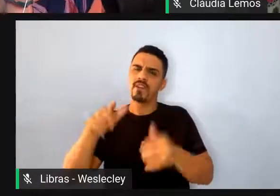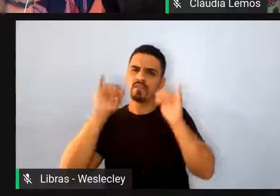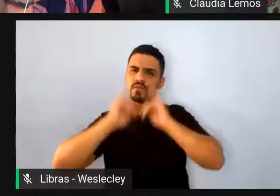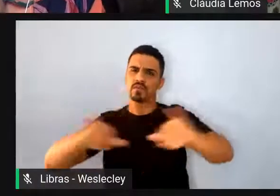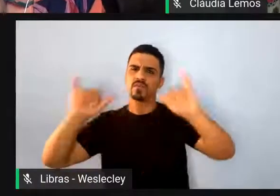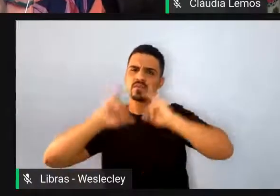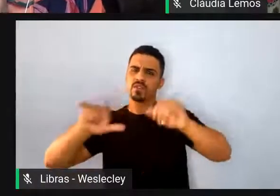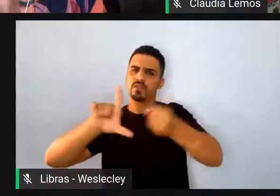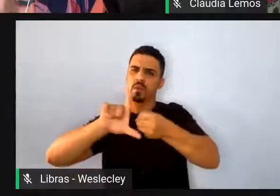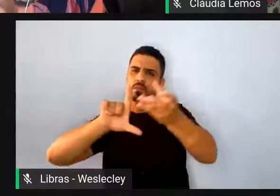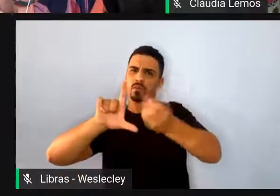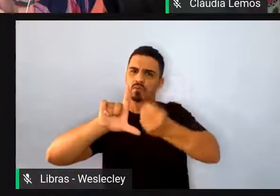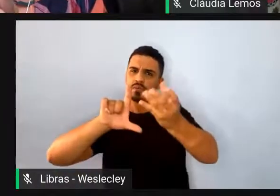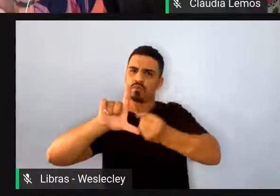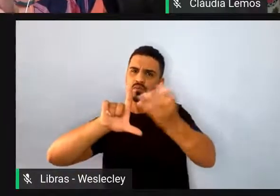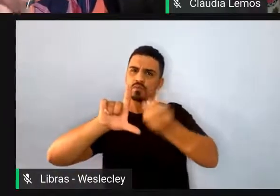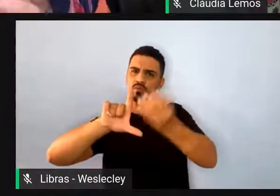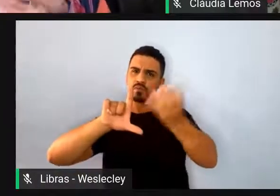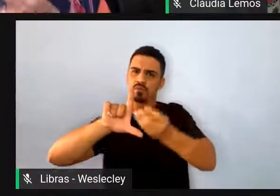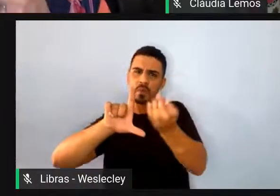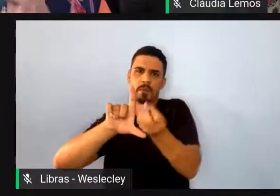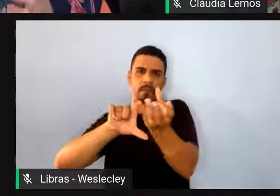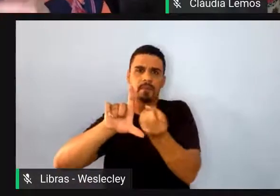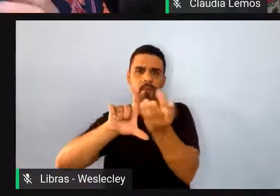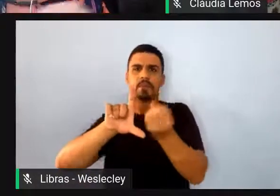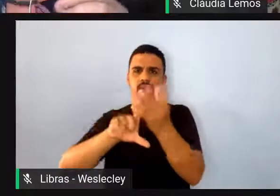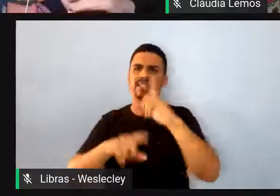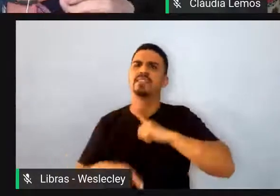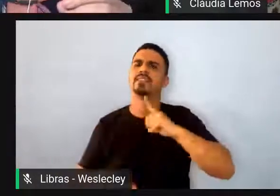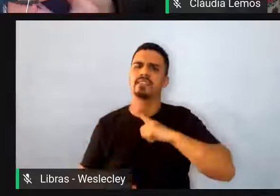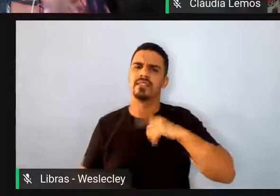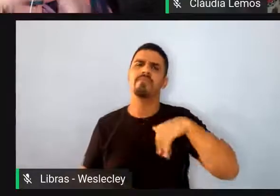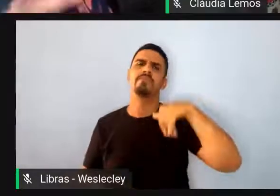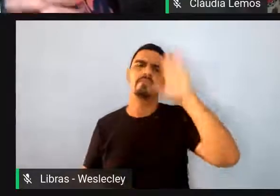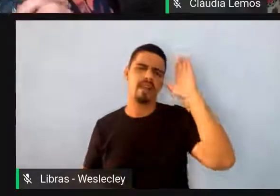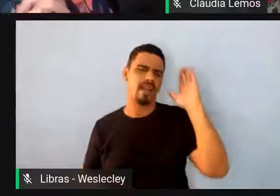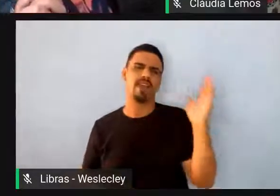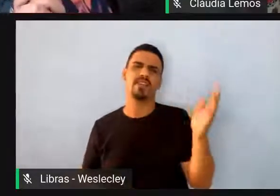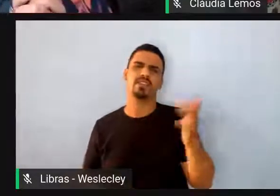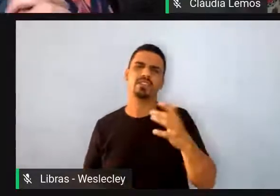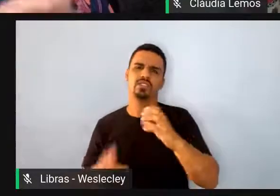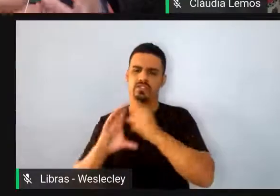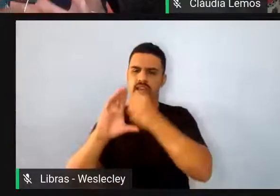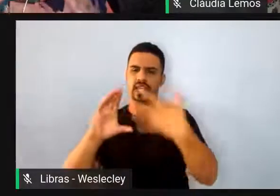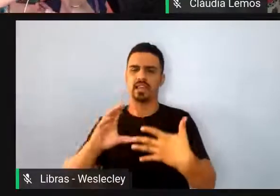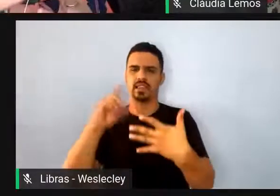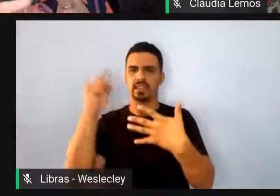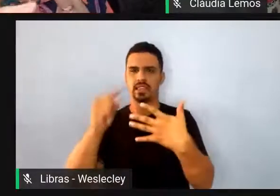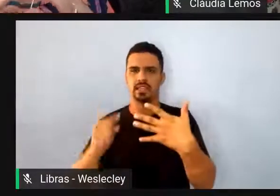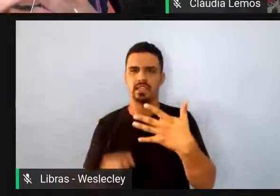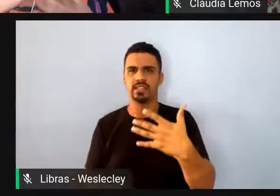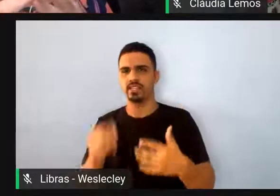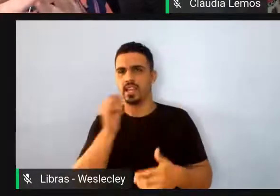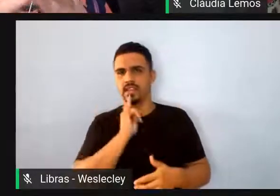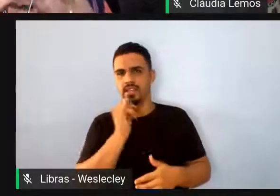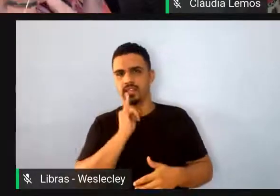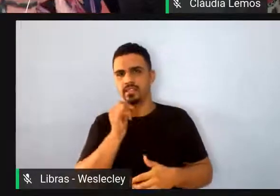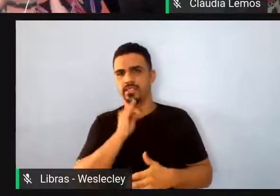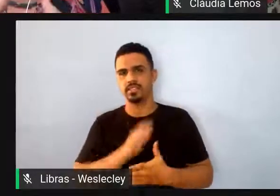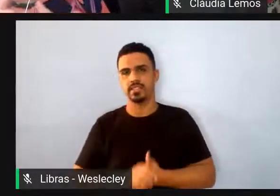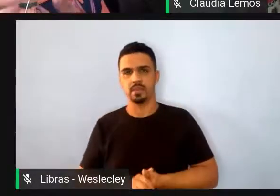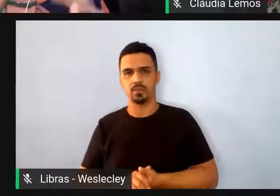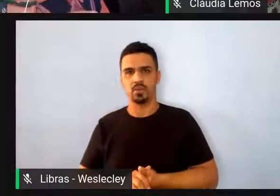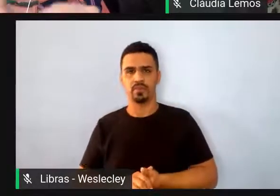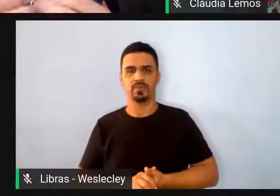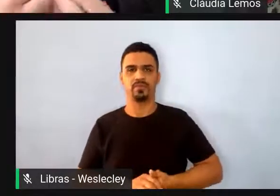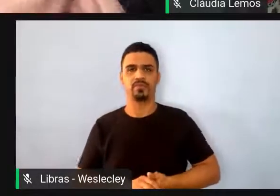de casas legislativas, eles têm umas certas características. Deixa eu ver se eu expliquei direito. A gente